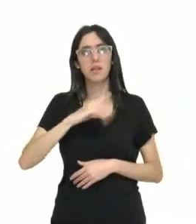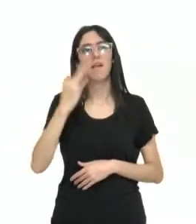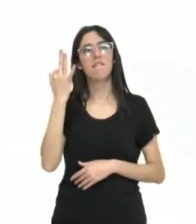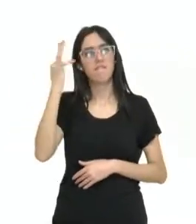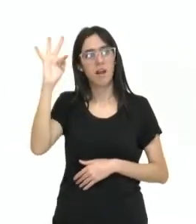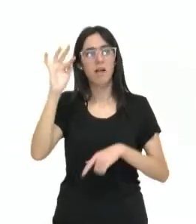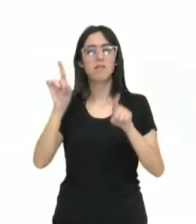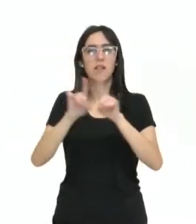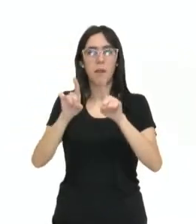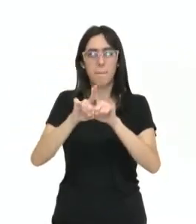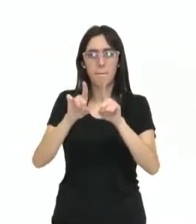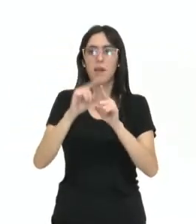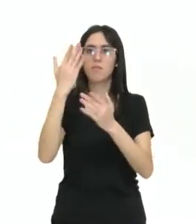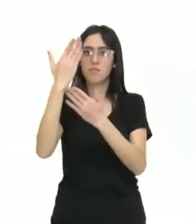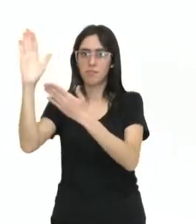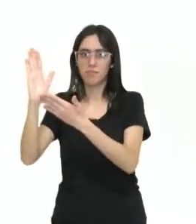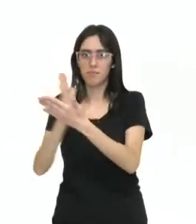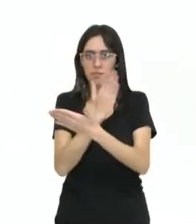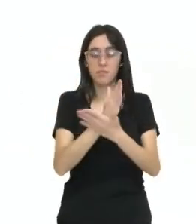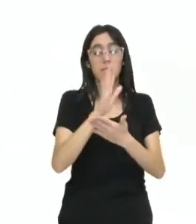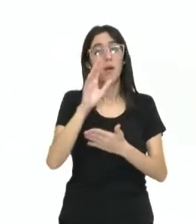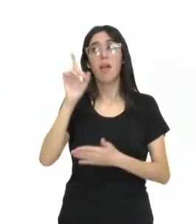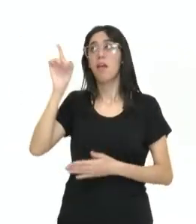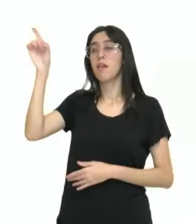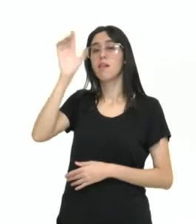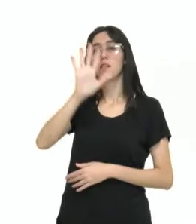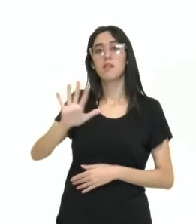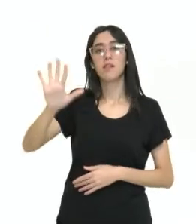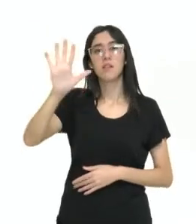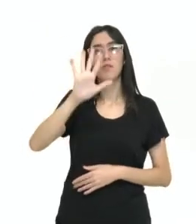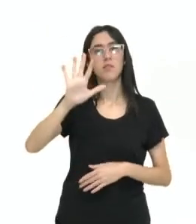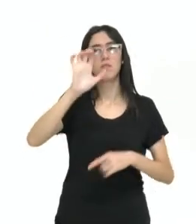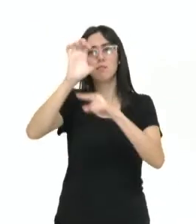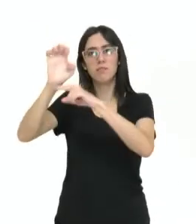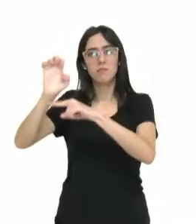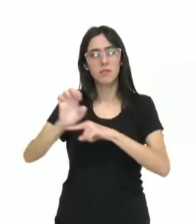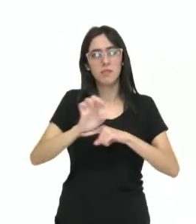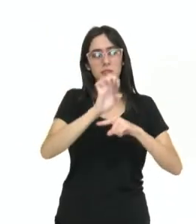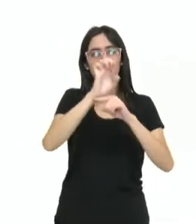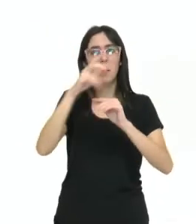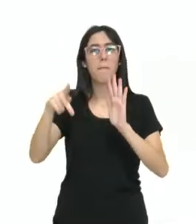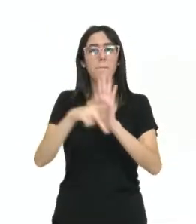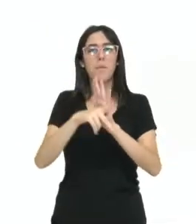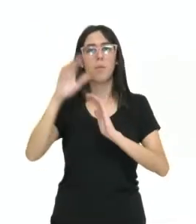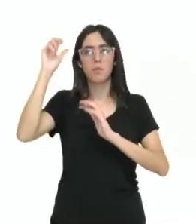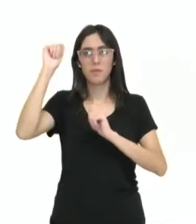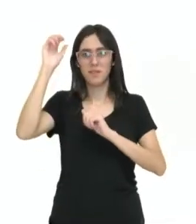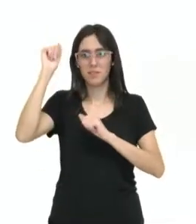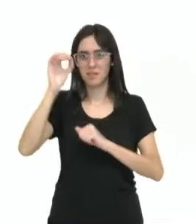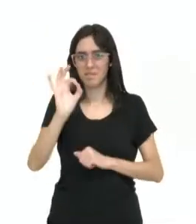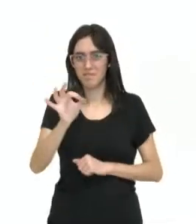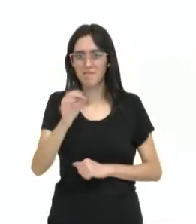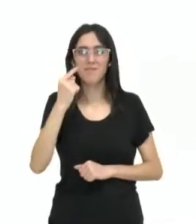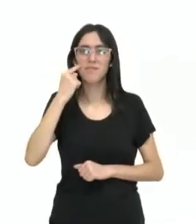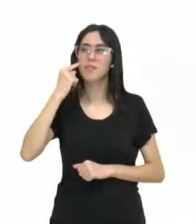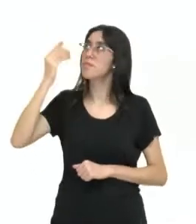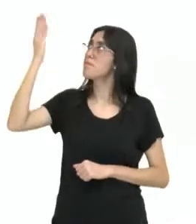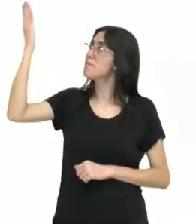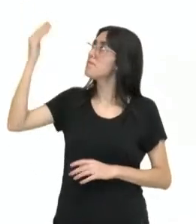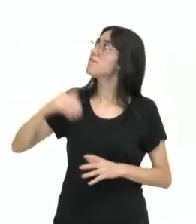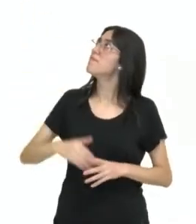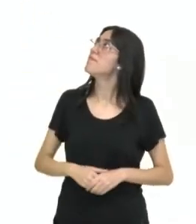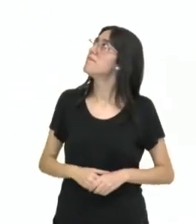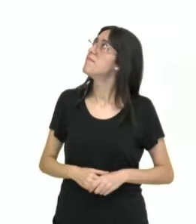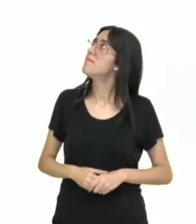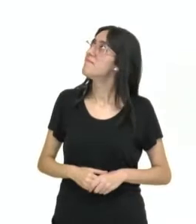Espanha. Mas aqui estão as regiões, as províncias da Espanha. Observem,